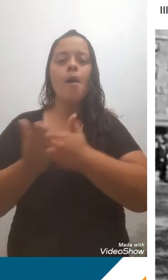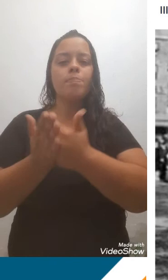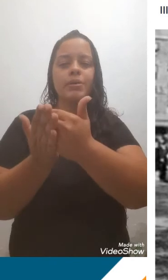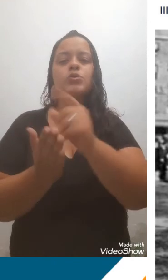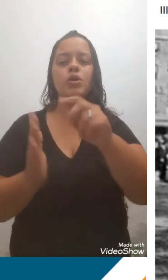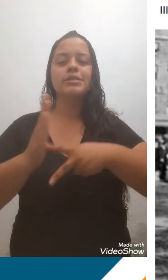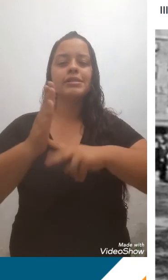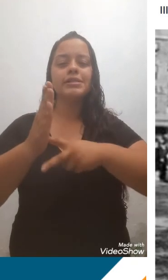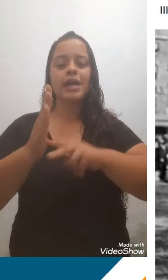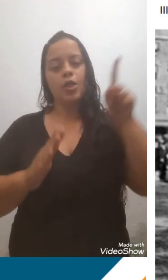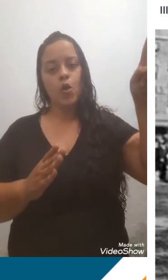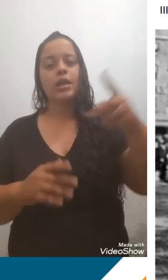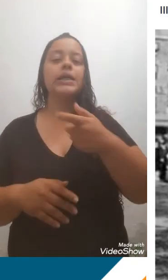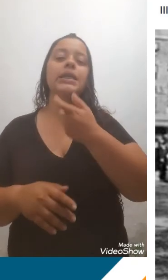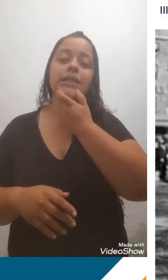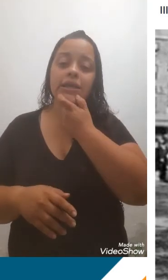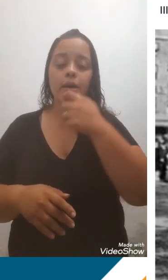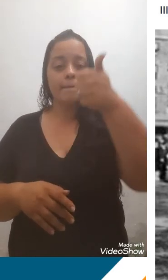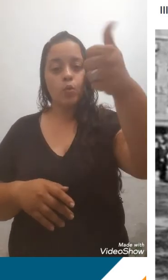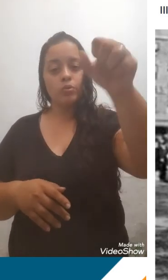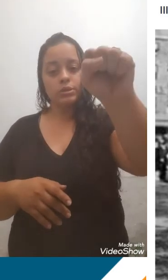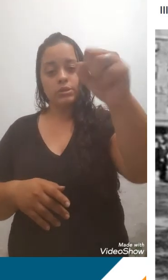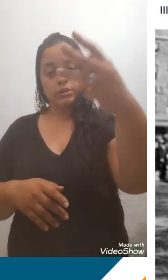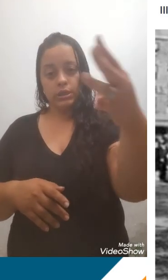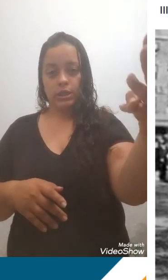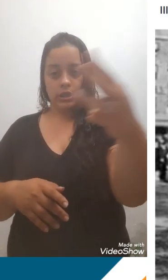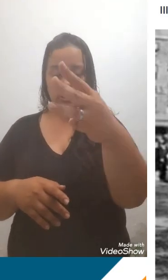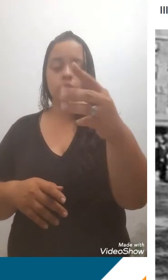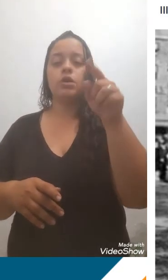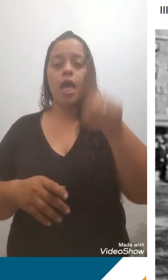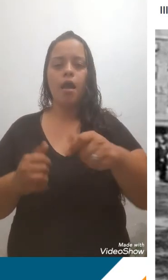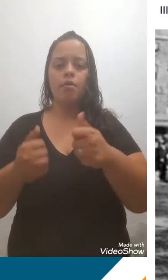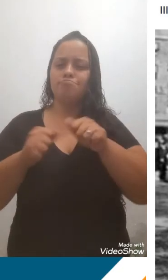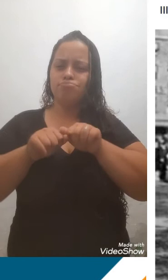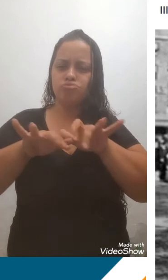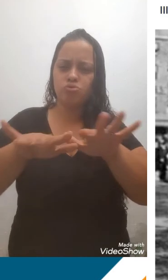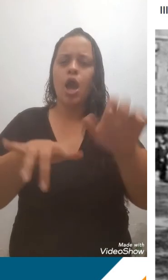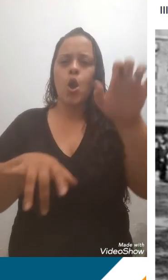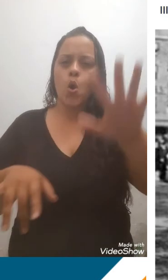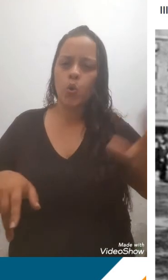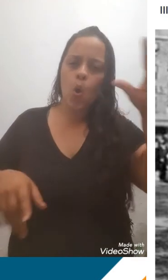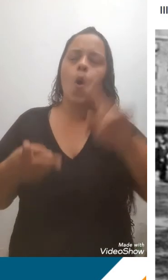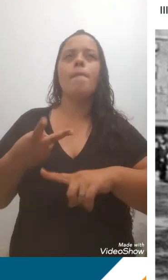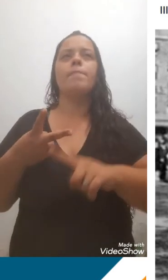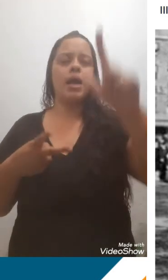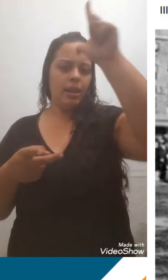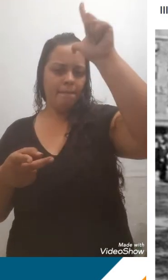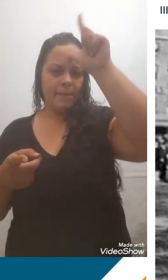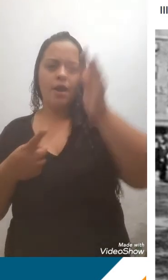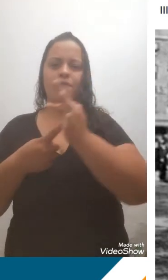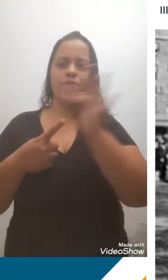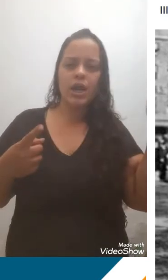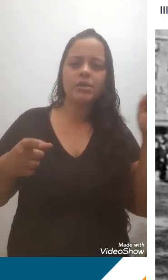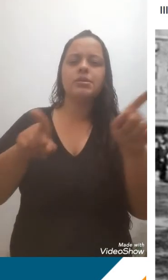que começam a surgir na Inglaterra a partir de 1833, se espalham pela Europa, pela Alemanha, França, começam